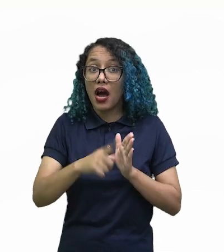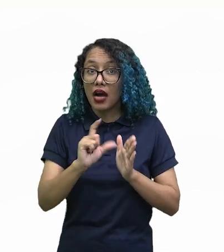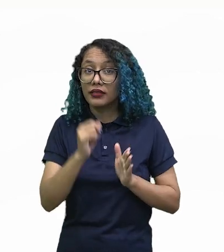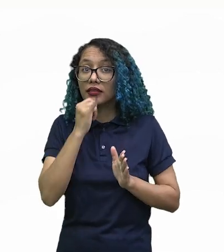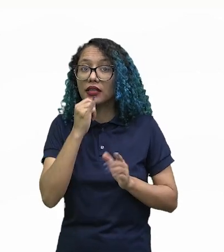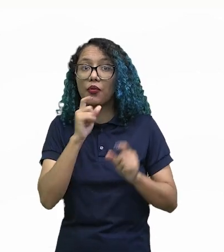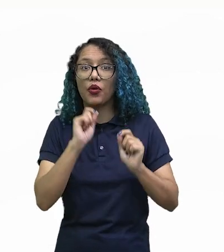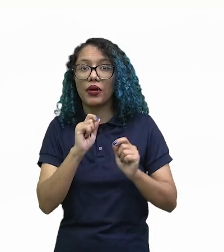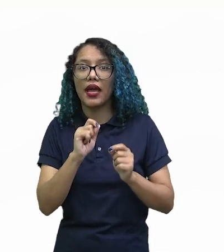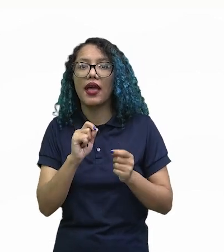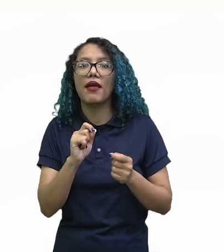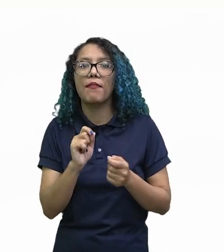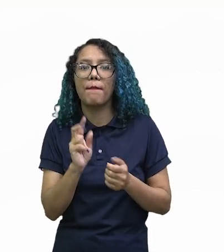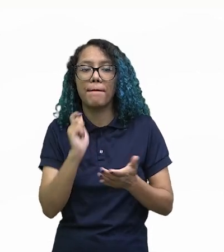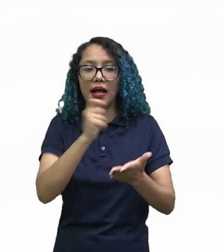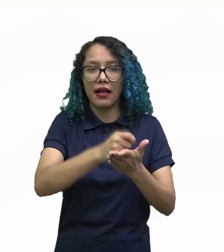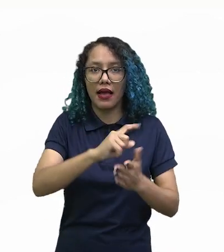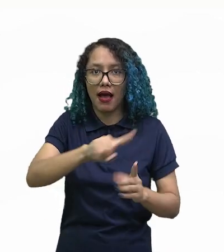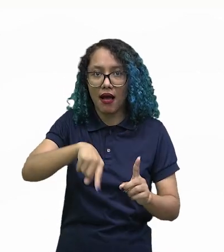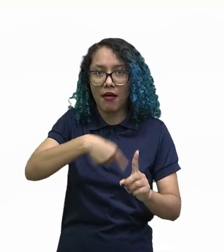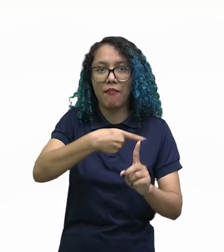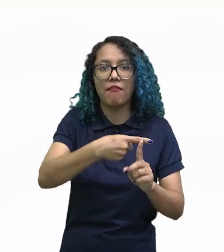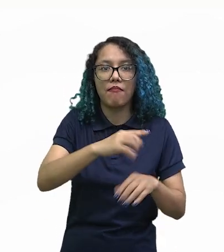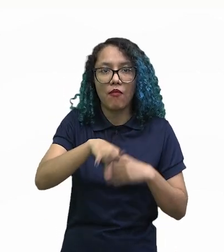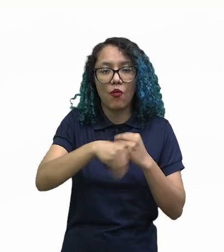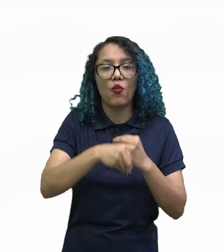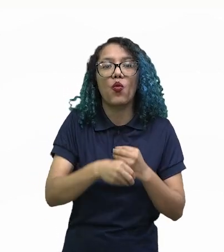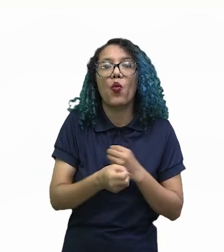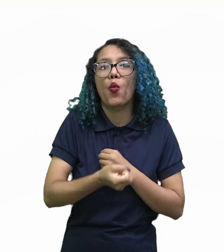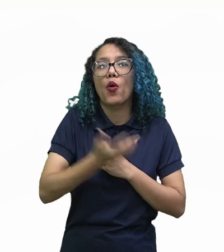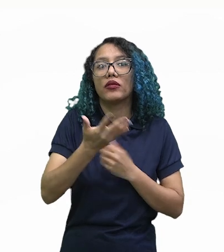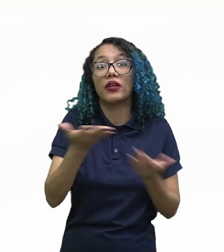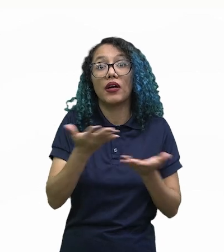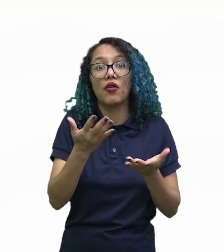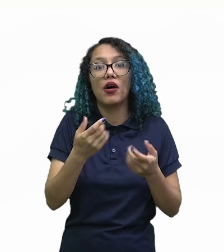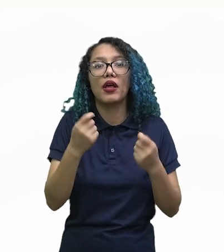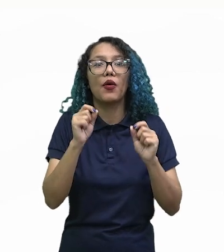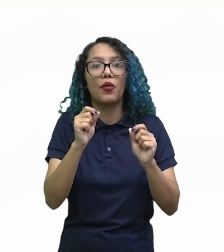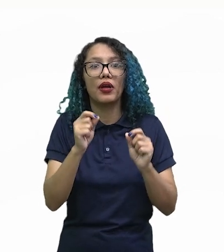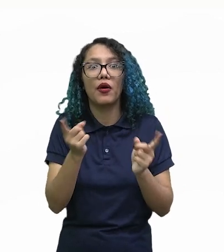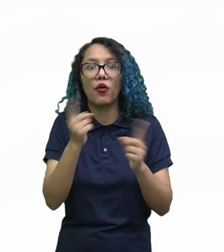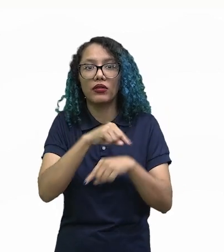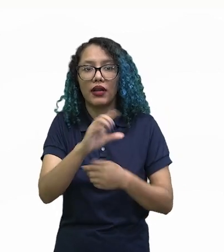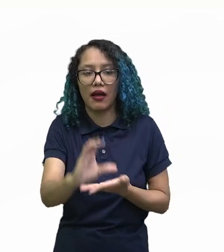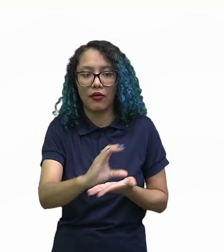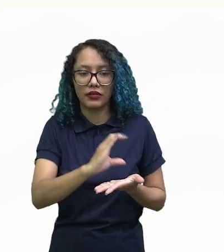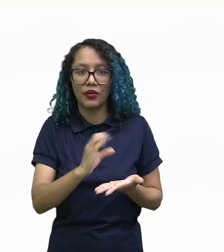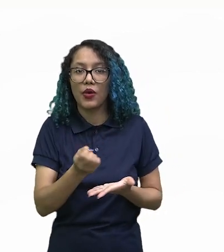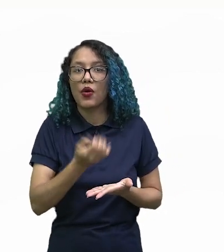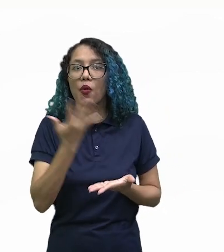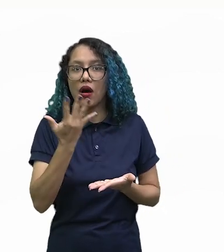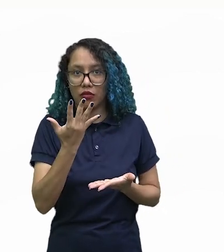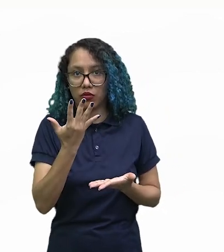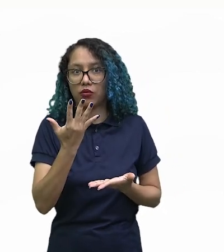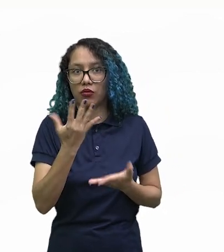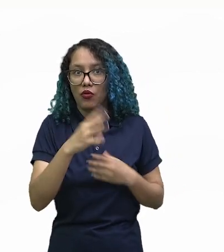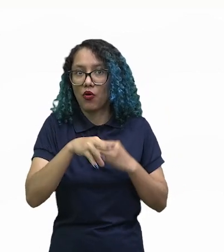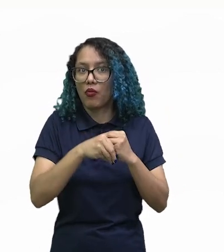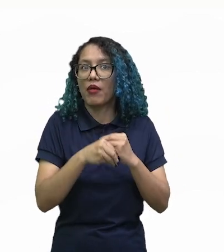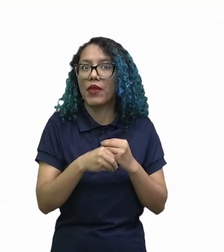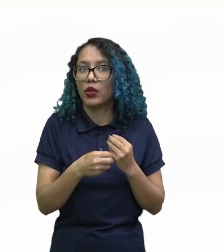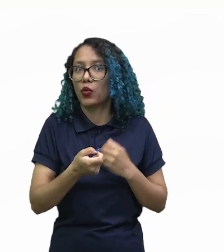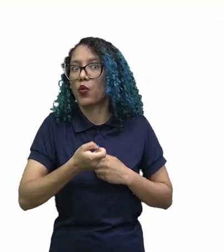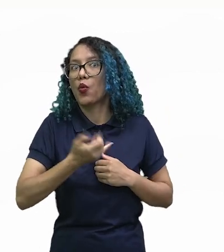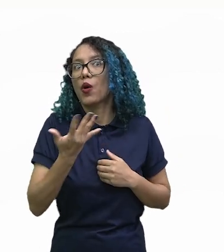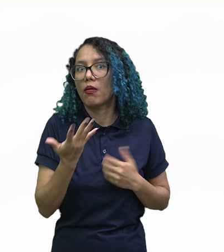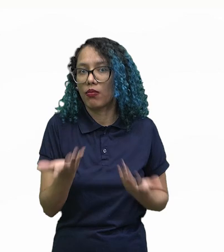a mais. Agora você vai ver quanto você vai receber a mais. Então, já que nós estamos aqui no